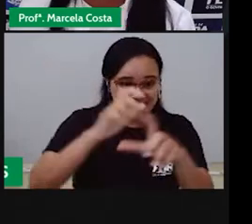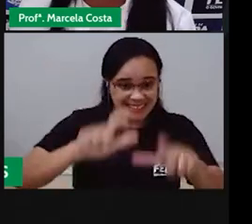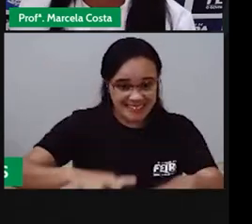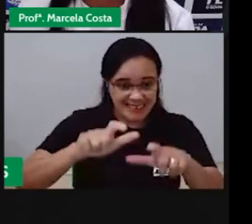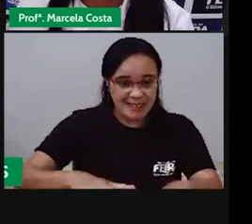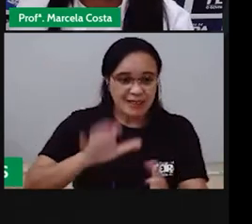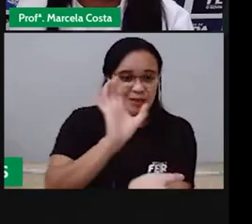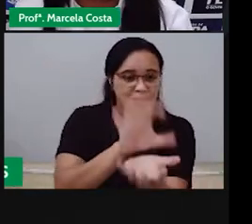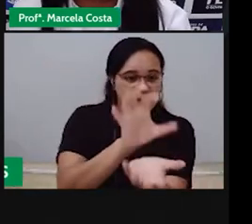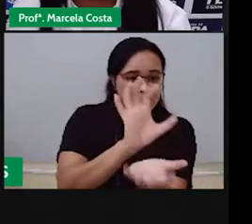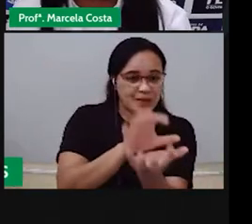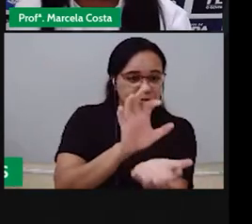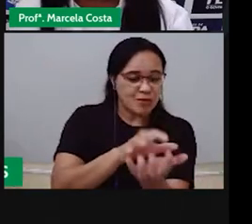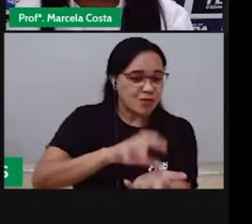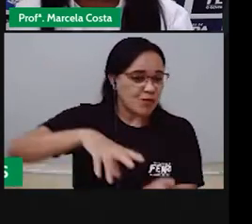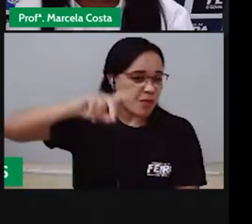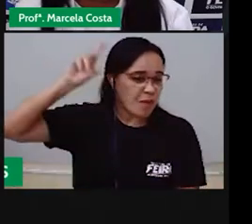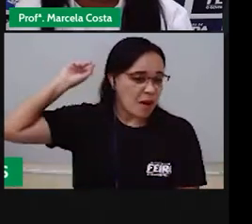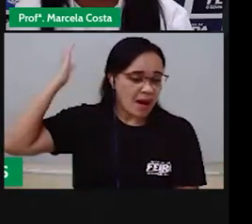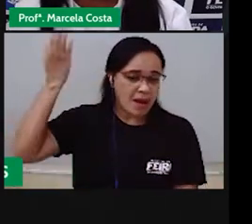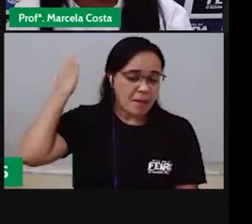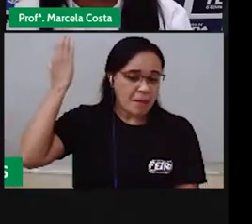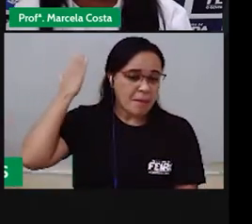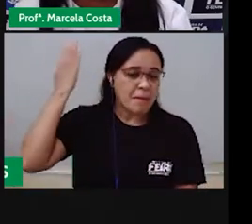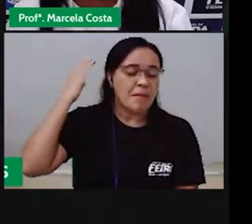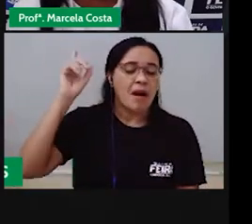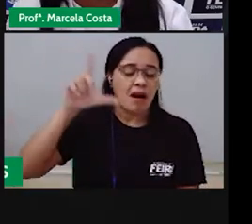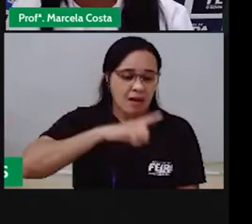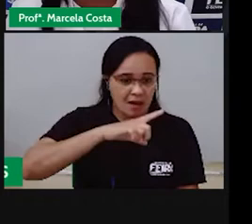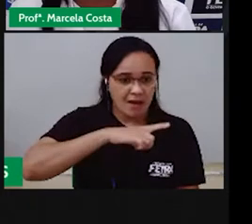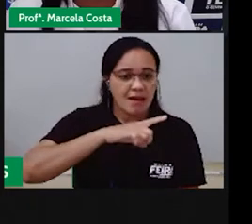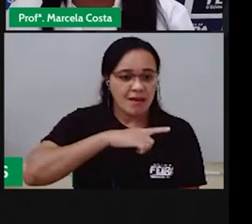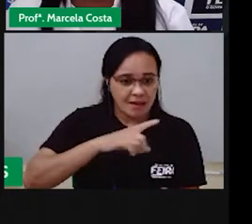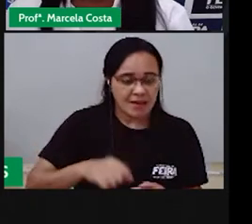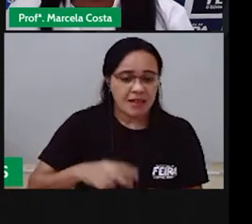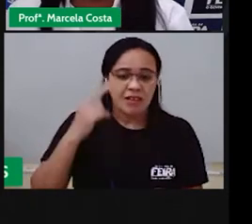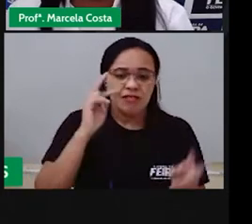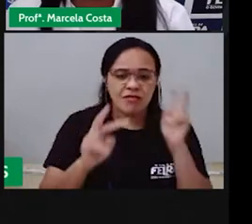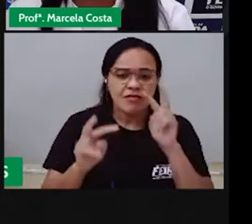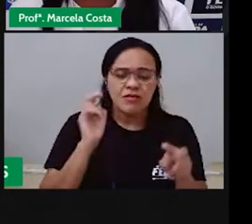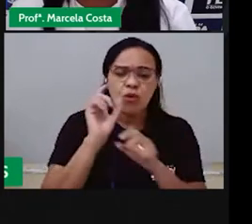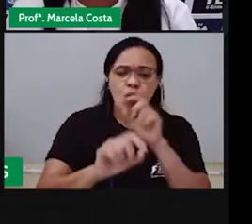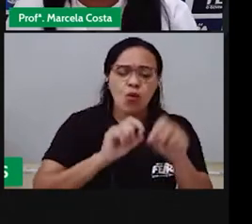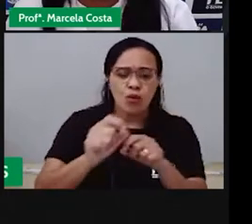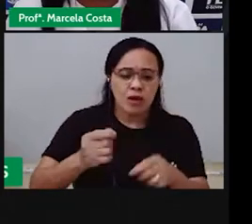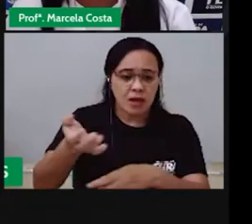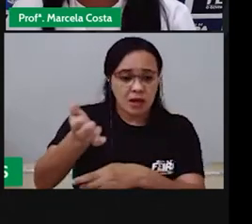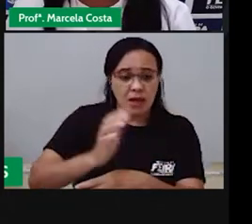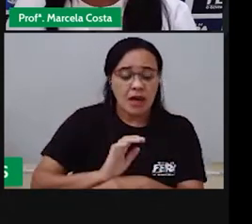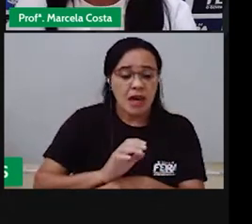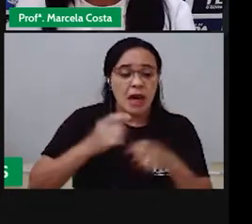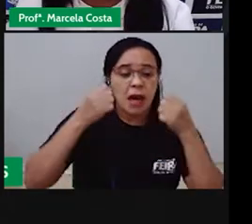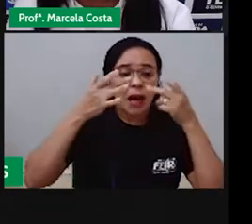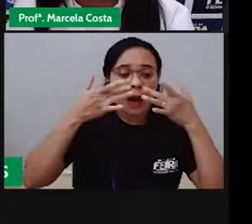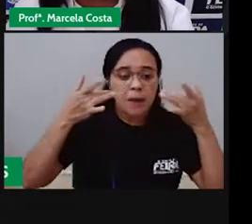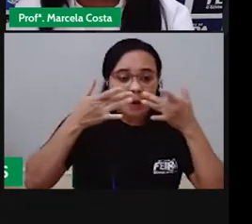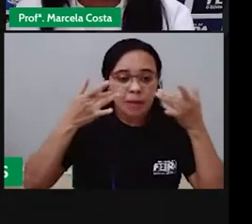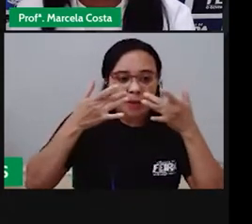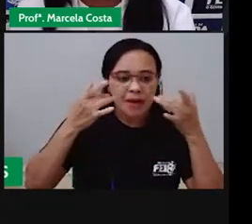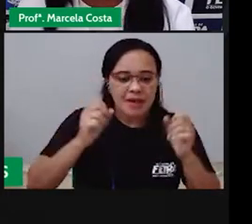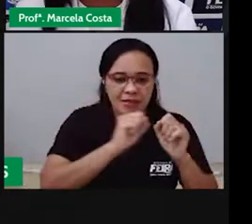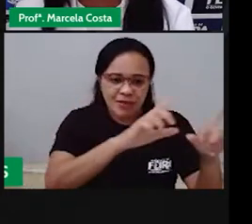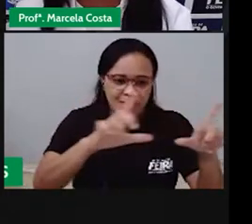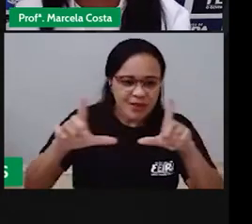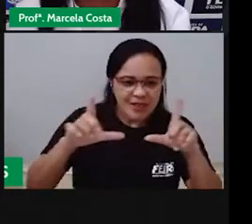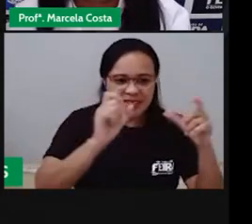viviam lá naquela época, muito tempo atrás. Vimos ali a apresentação de teatro, uma